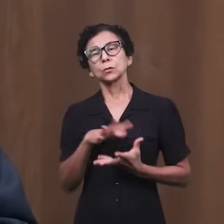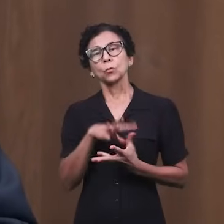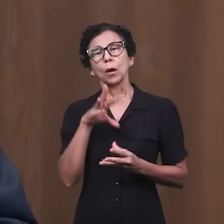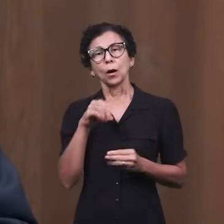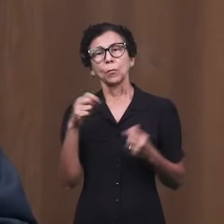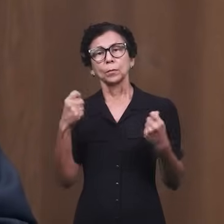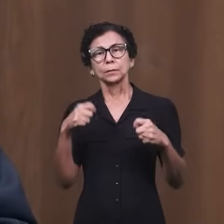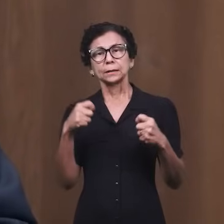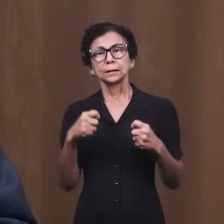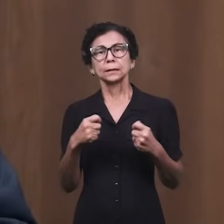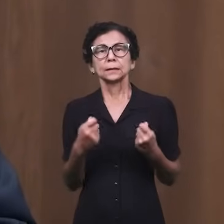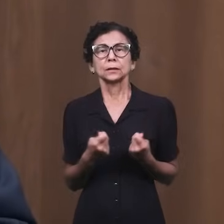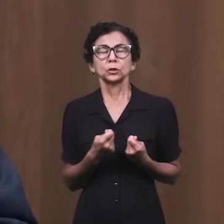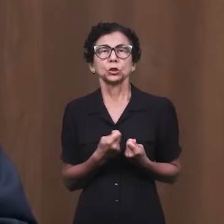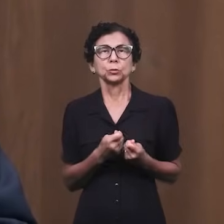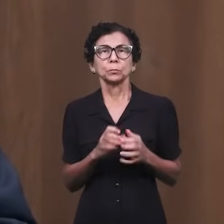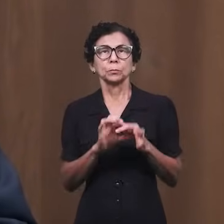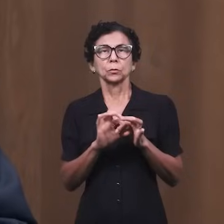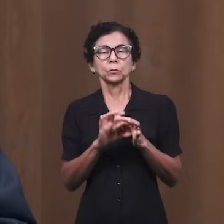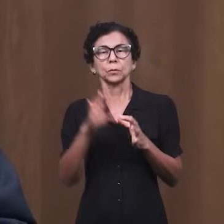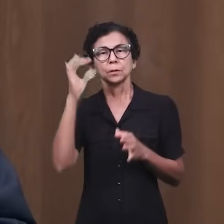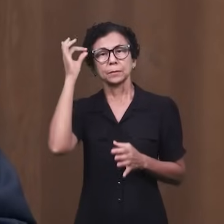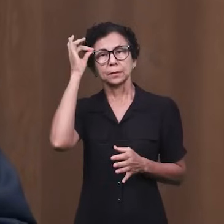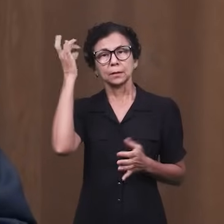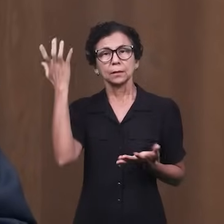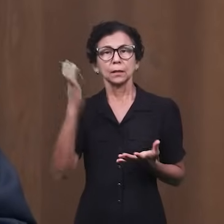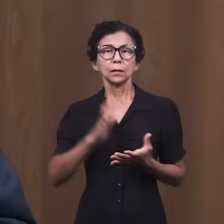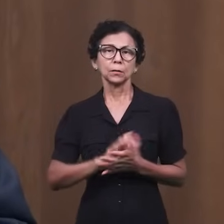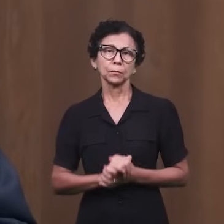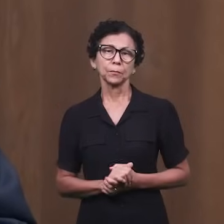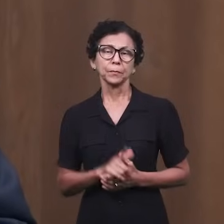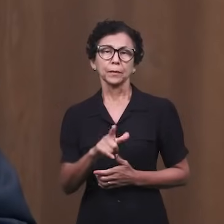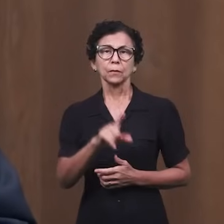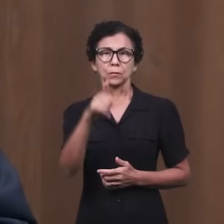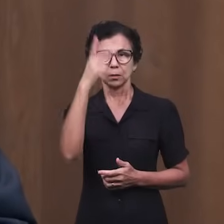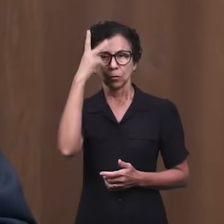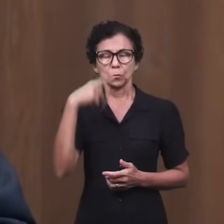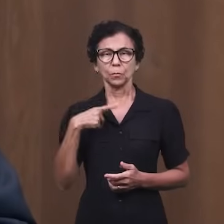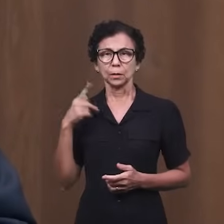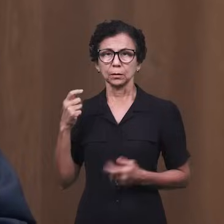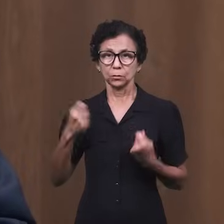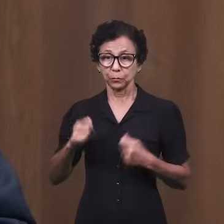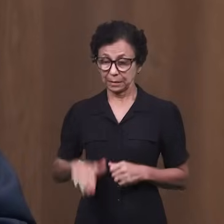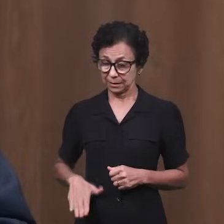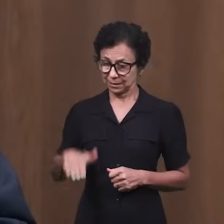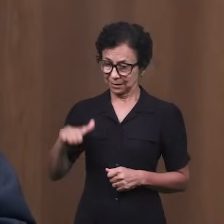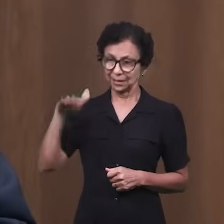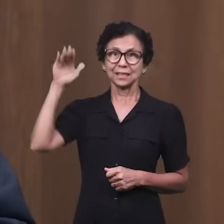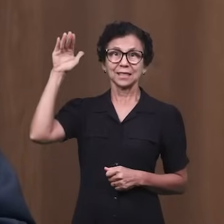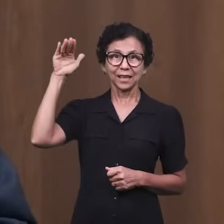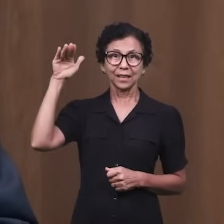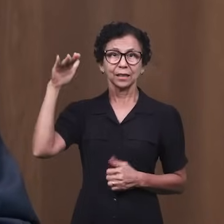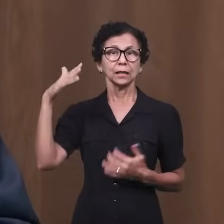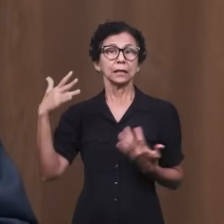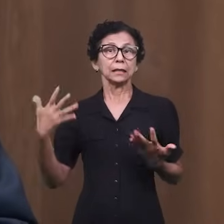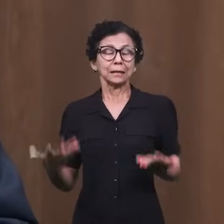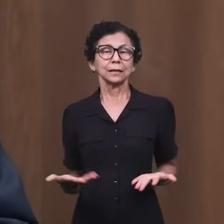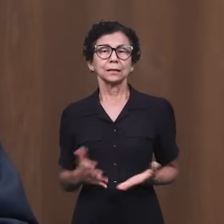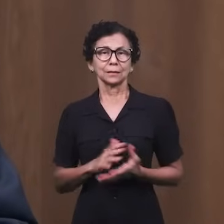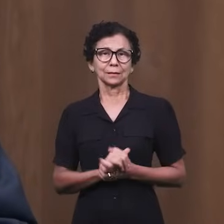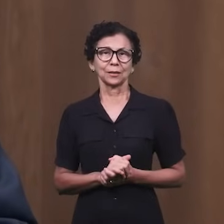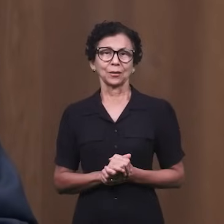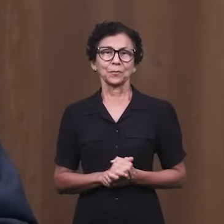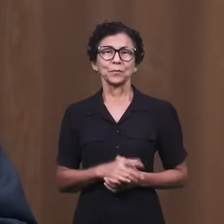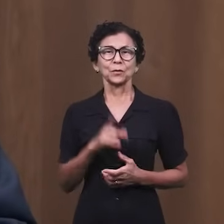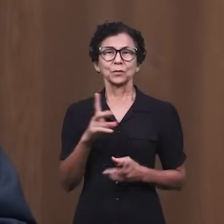você precisa crescer você não pode ter a mesma estatura Então quando você vê AL algém que é bem alimentado da